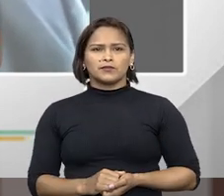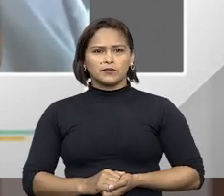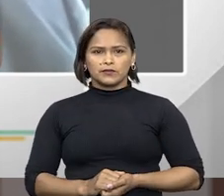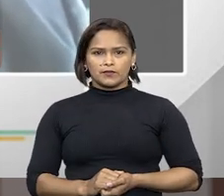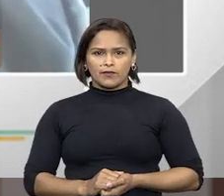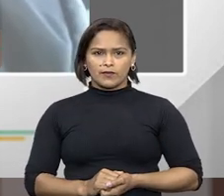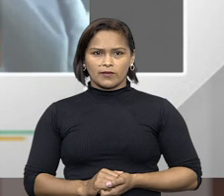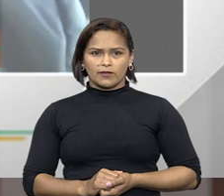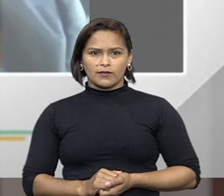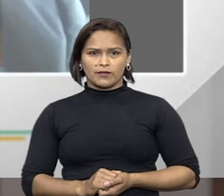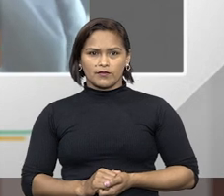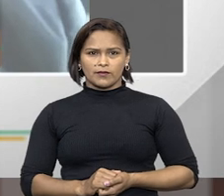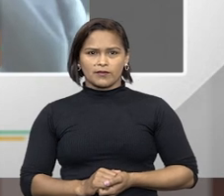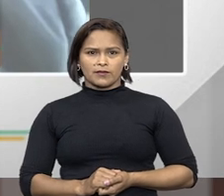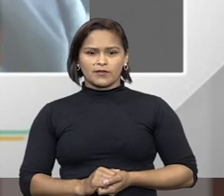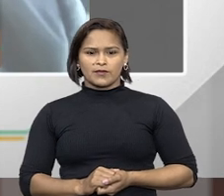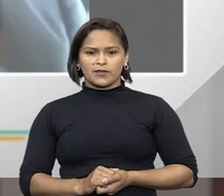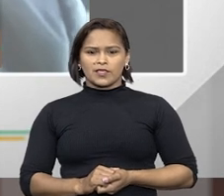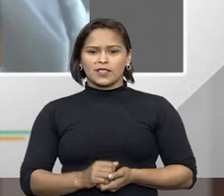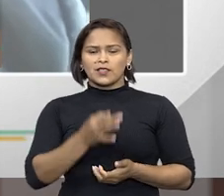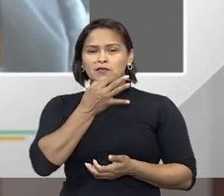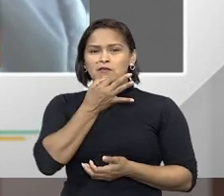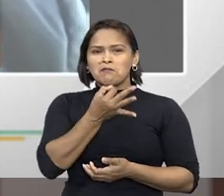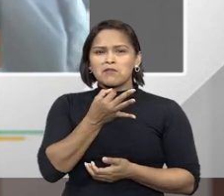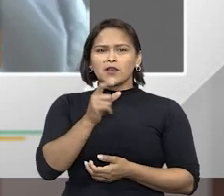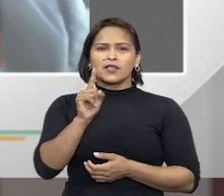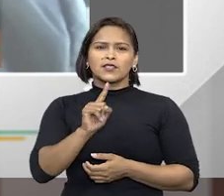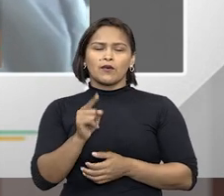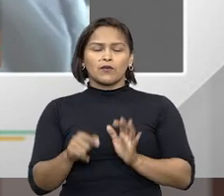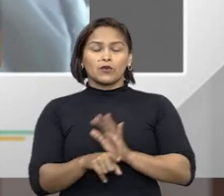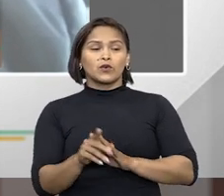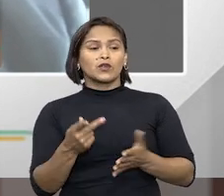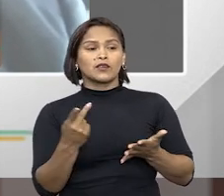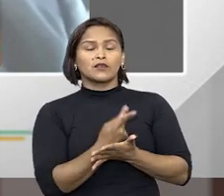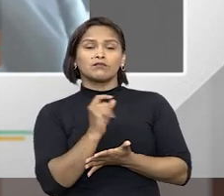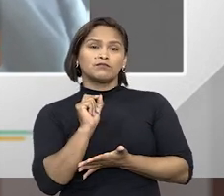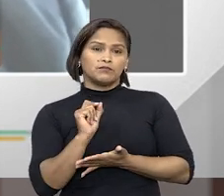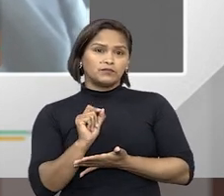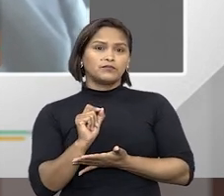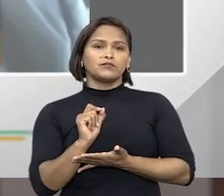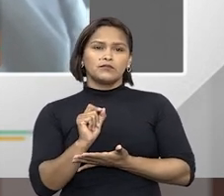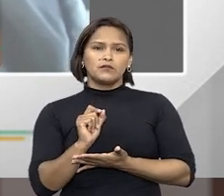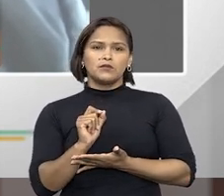de inopino, né? O que aconteceu foi que vinha se